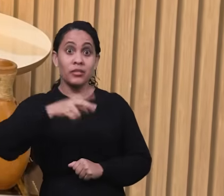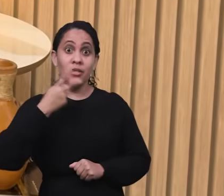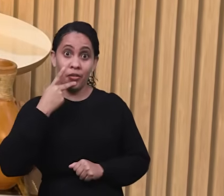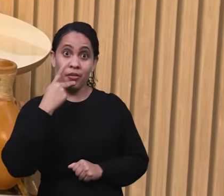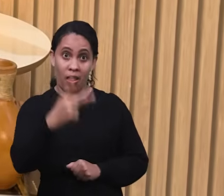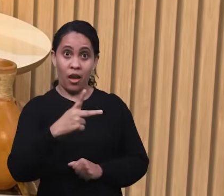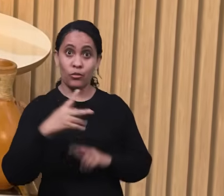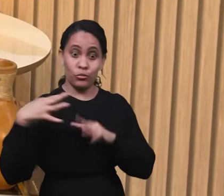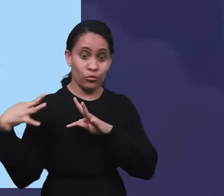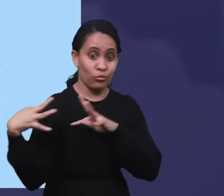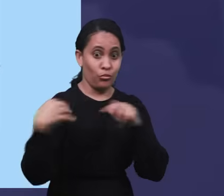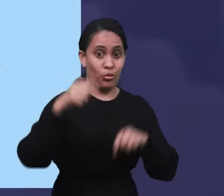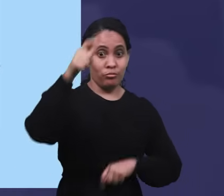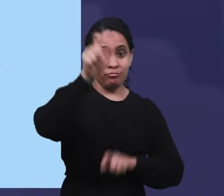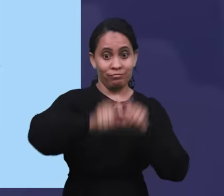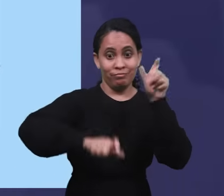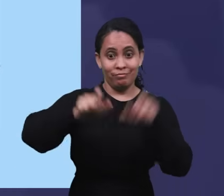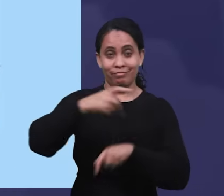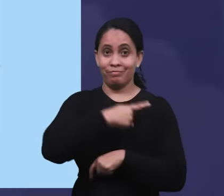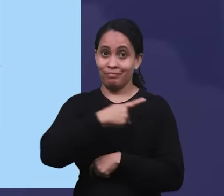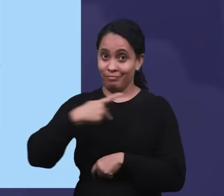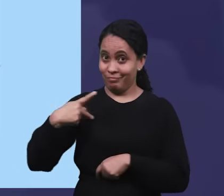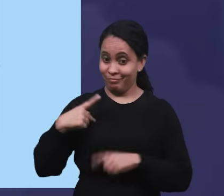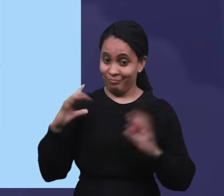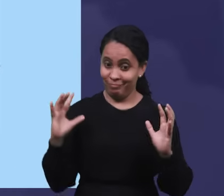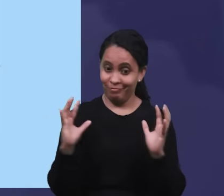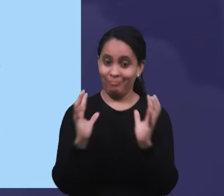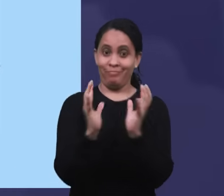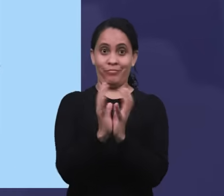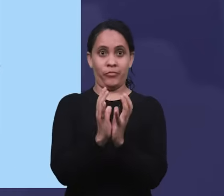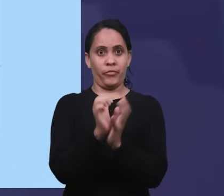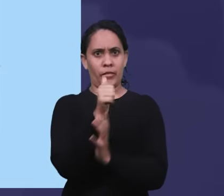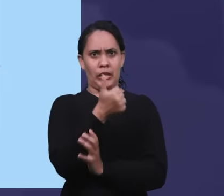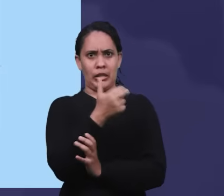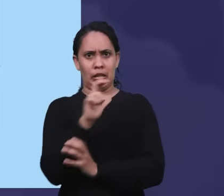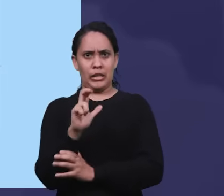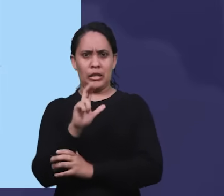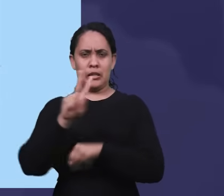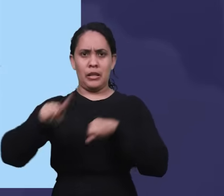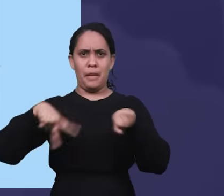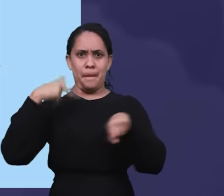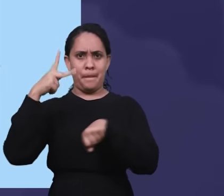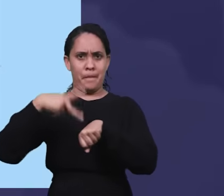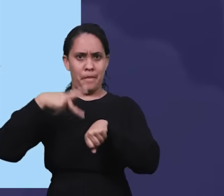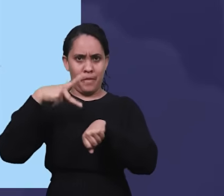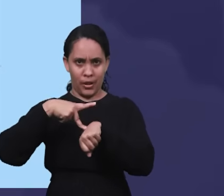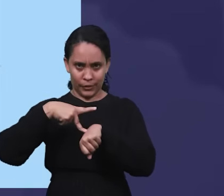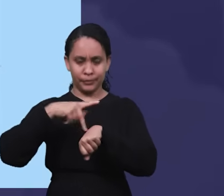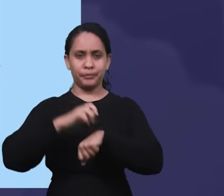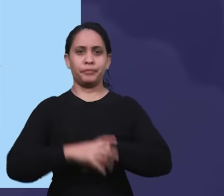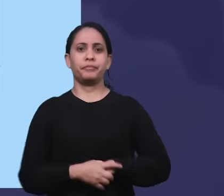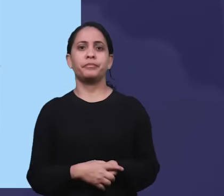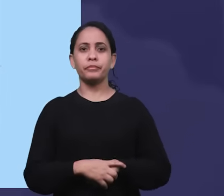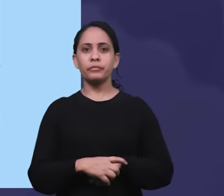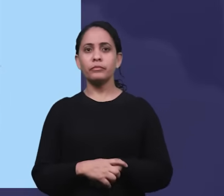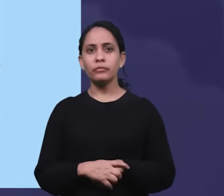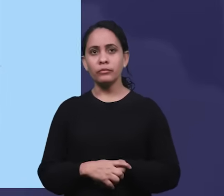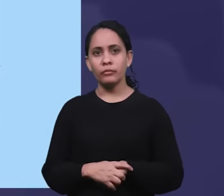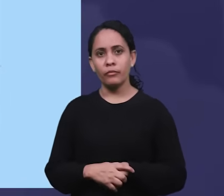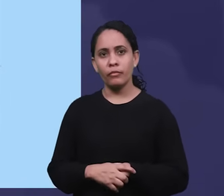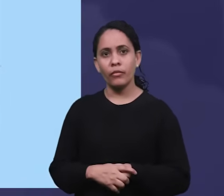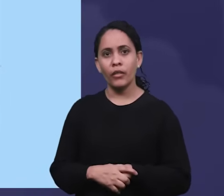pastores, desses 15 países do sul e sudeste da Ásia. Vocês vivem